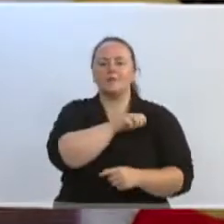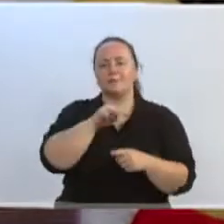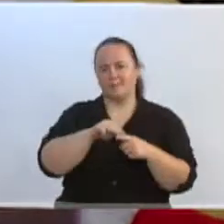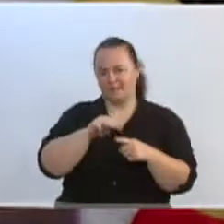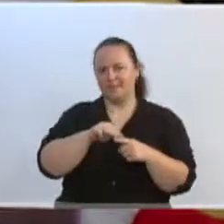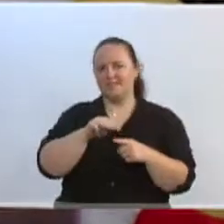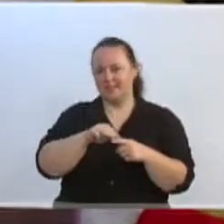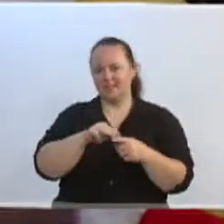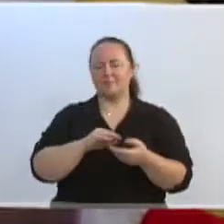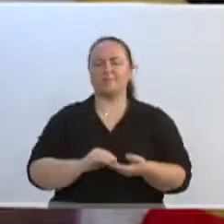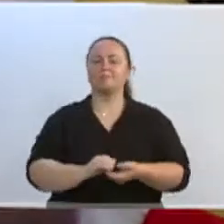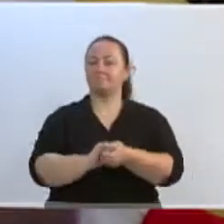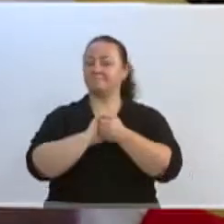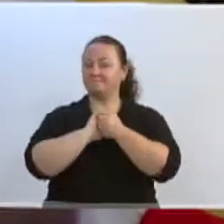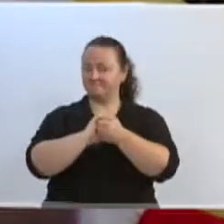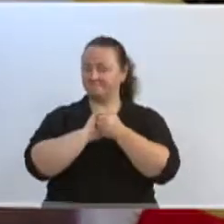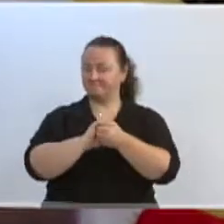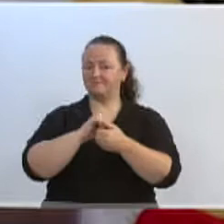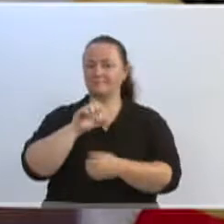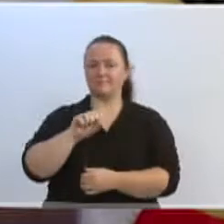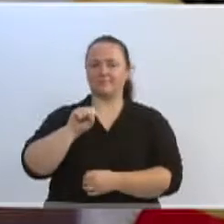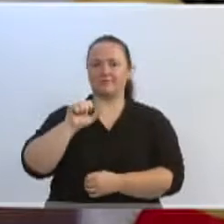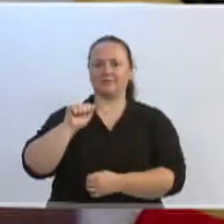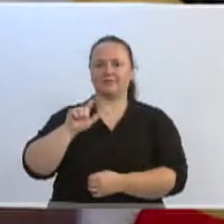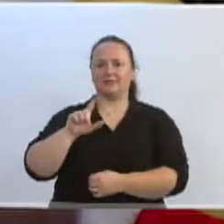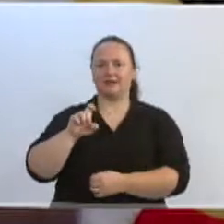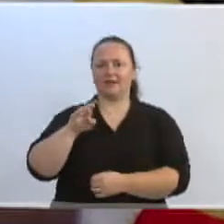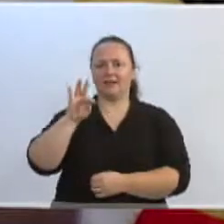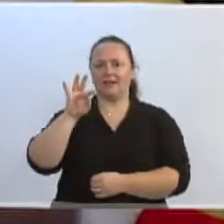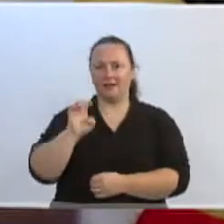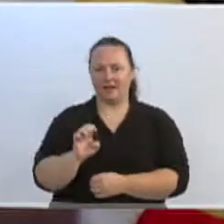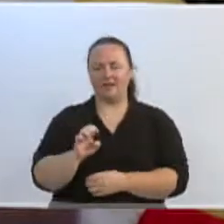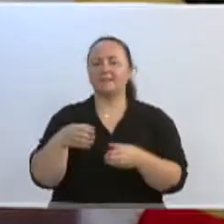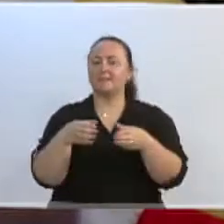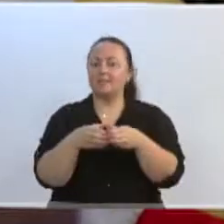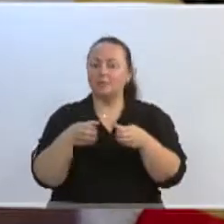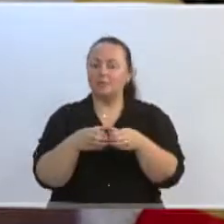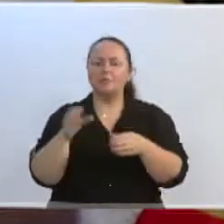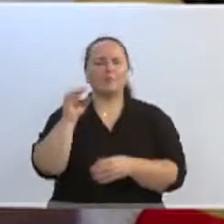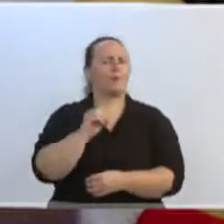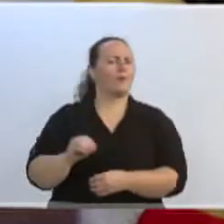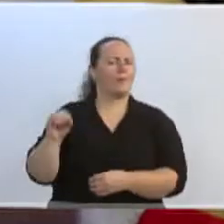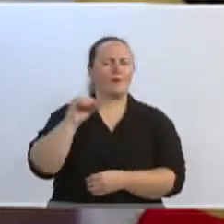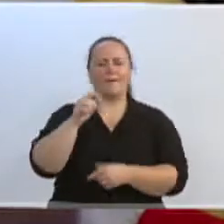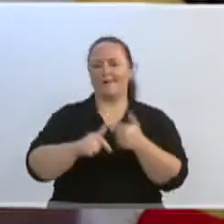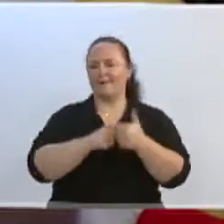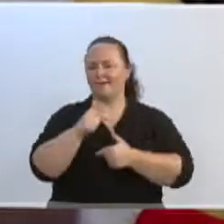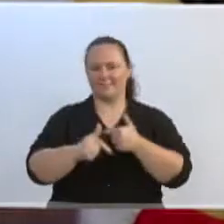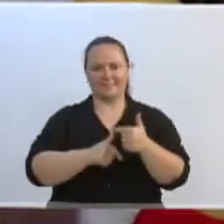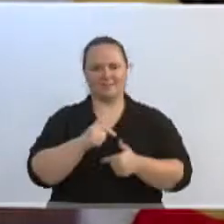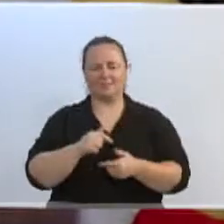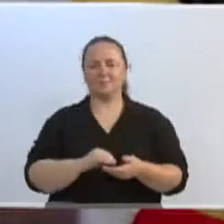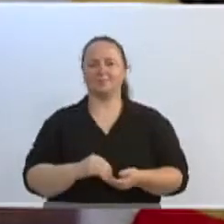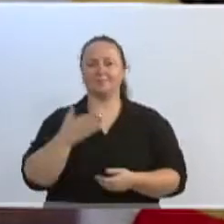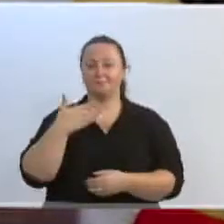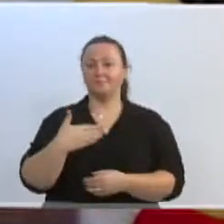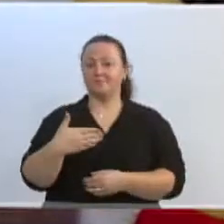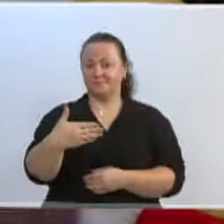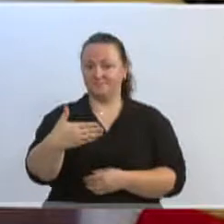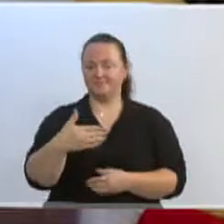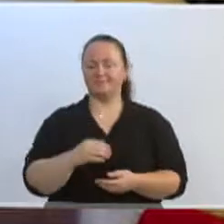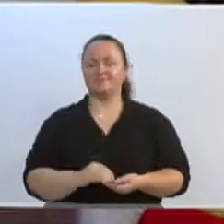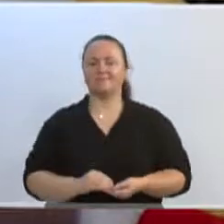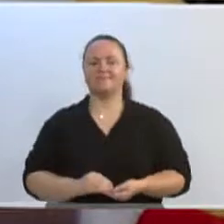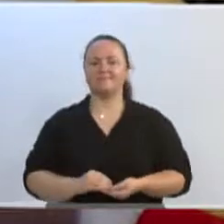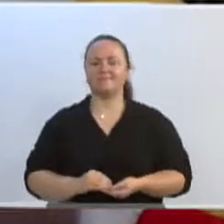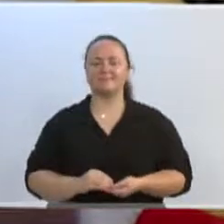parabéns a salete e toda sua equipe se ouve que fizeram um ótimo trabalho não se conhece o presidente na